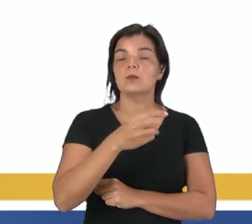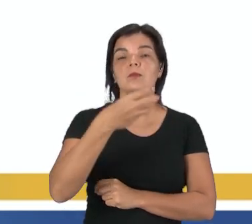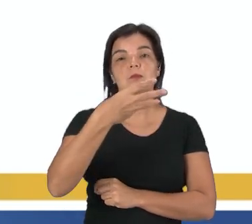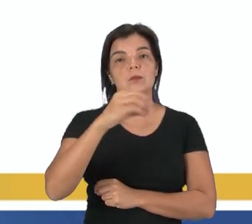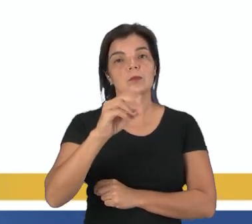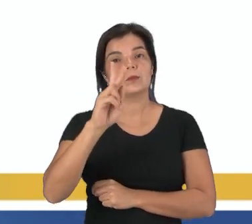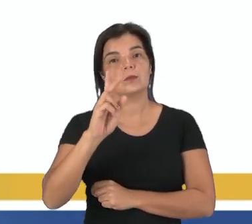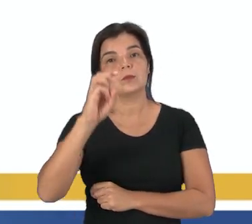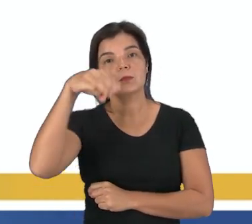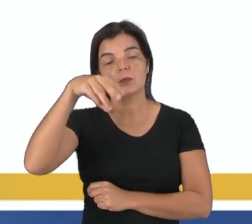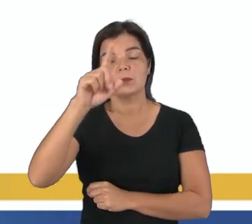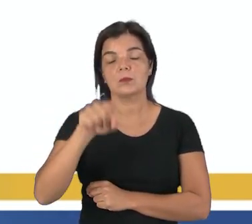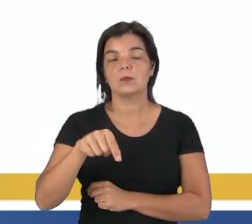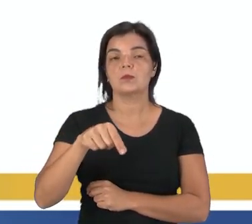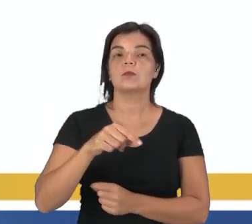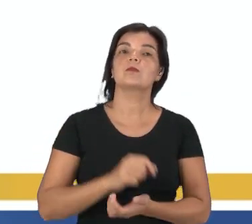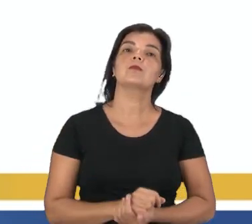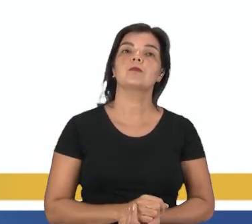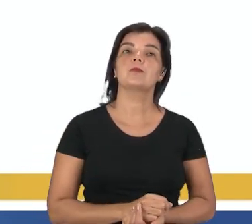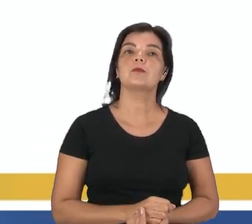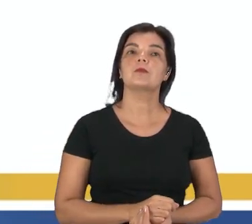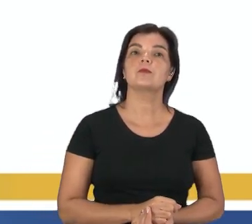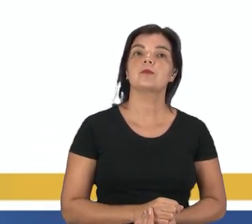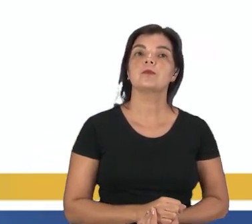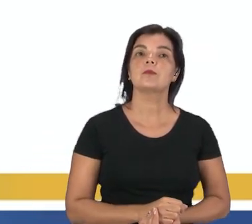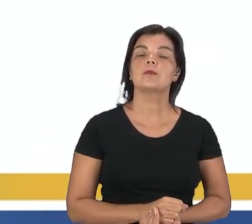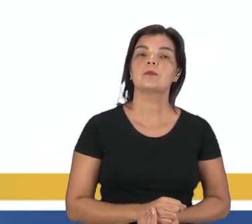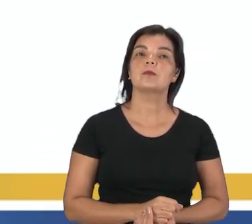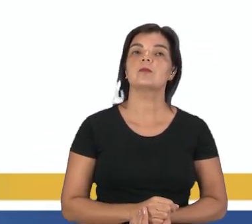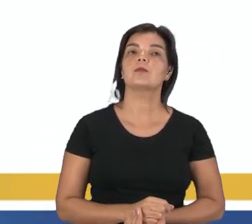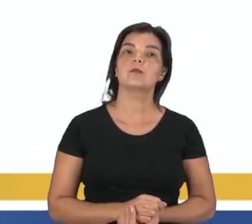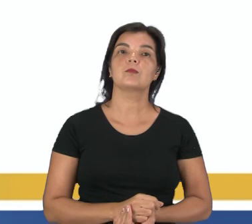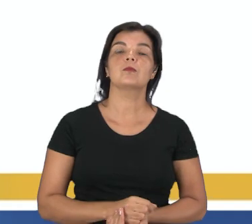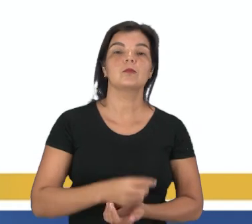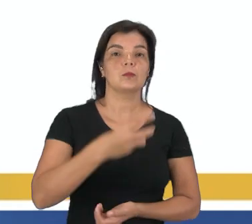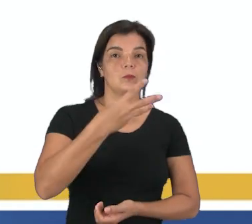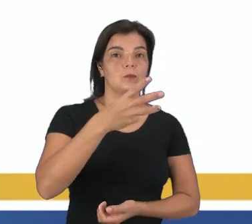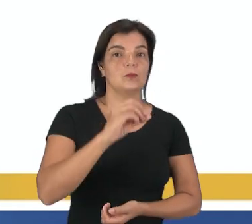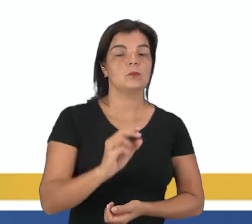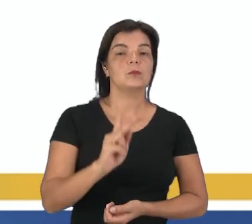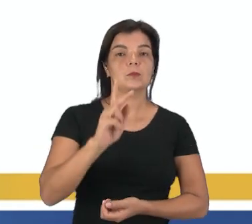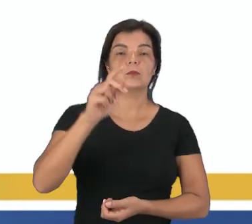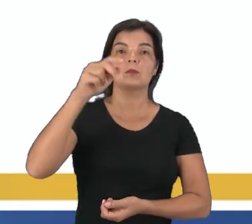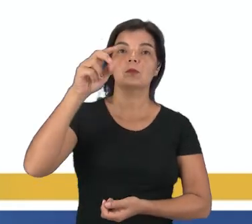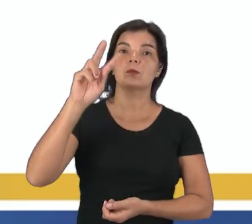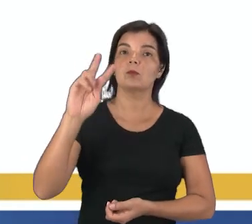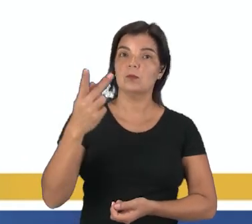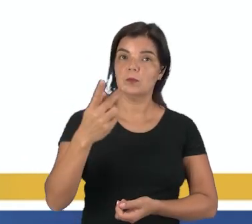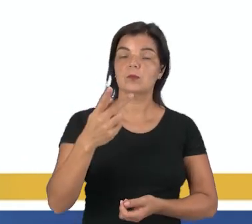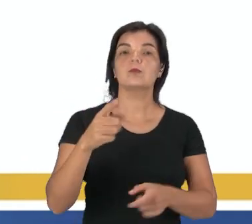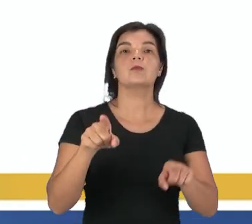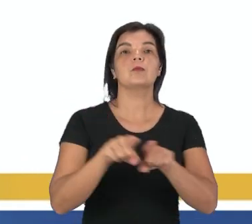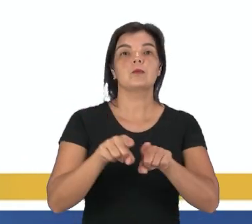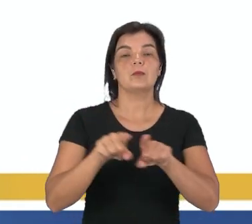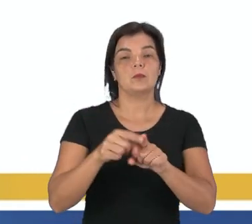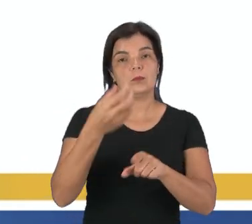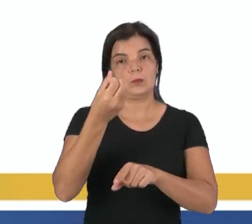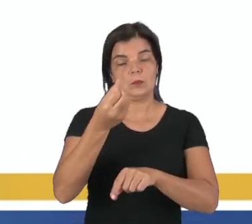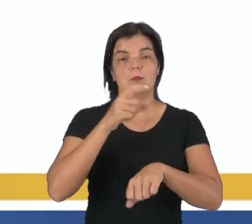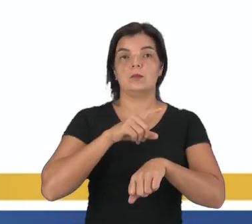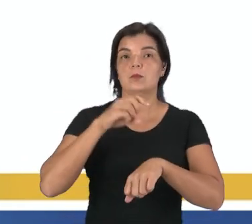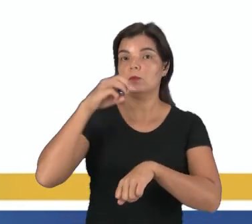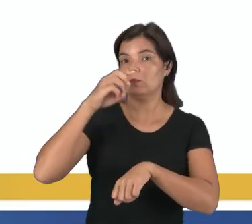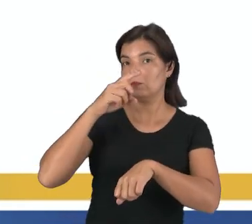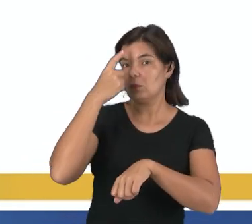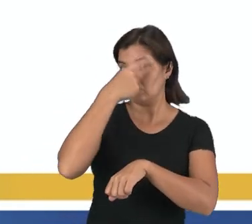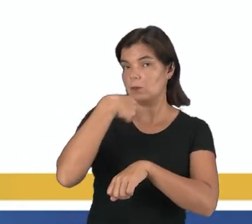mesmo percurso se estivesse a 30 km por hora. E aí eu faço meu quadro. Bom, a 30 km por hora, ele gasta